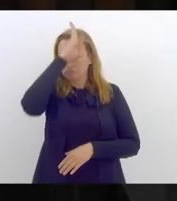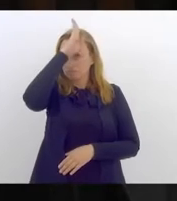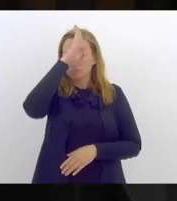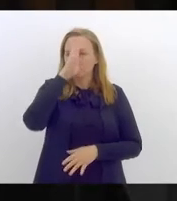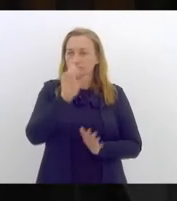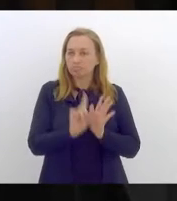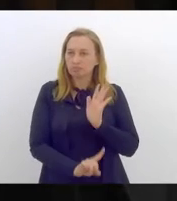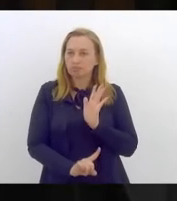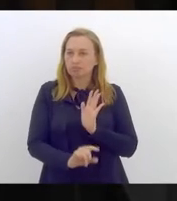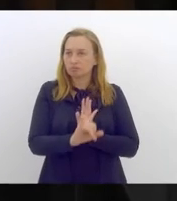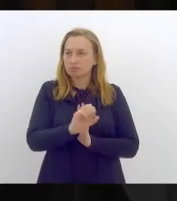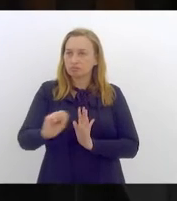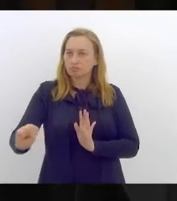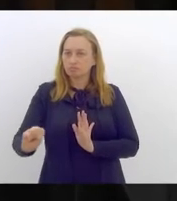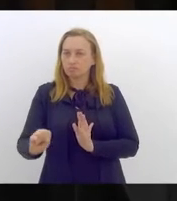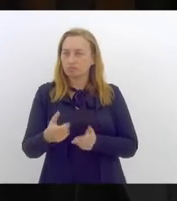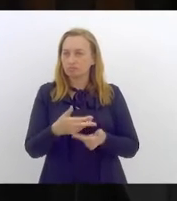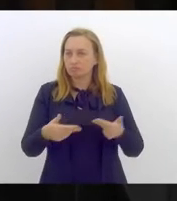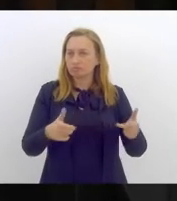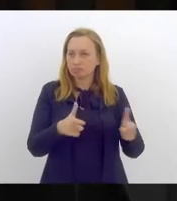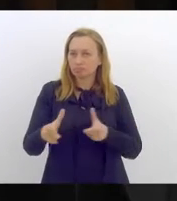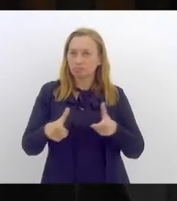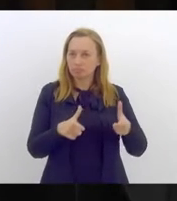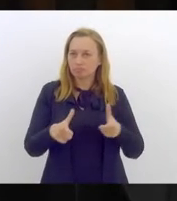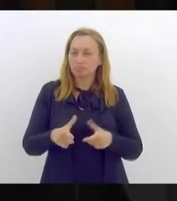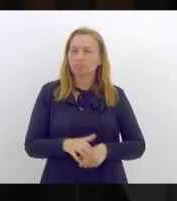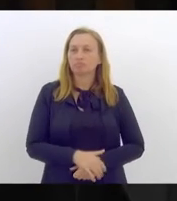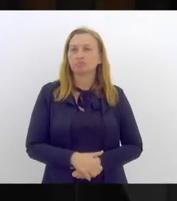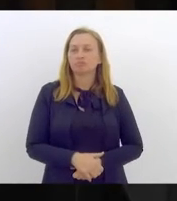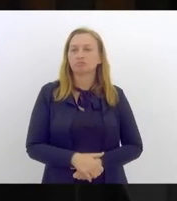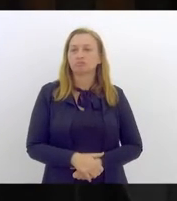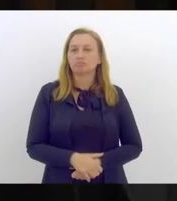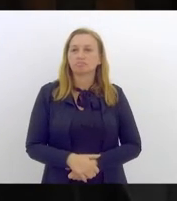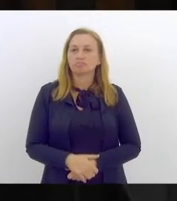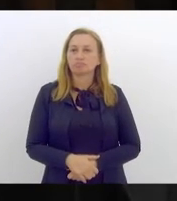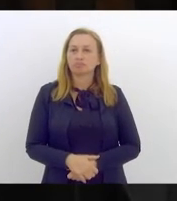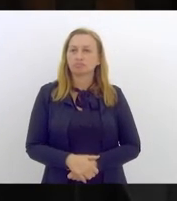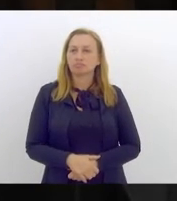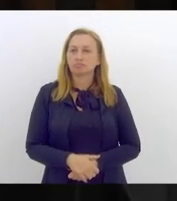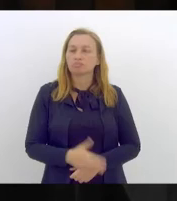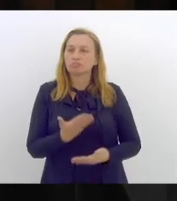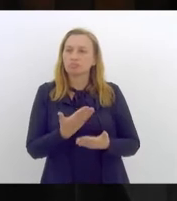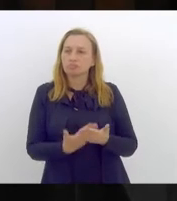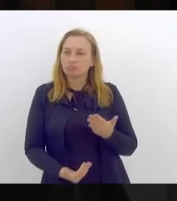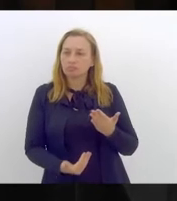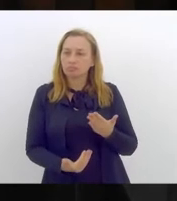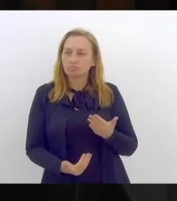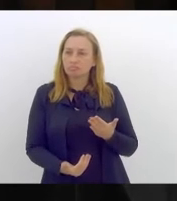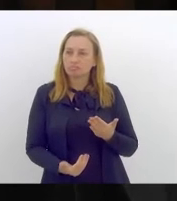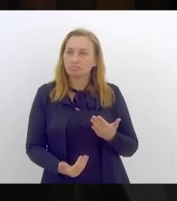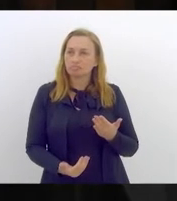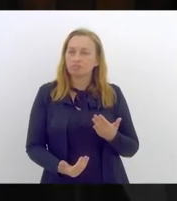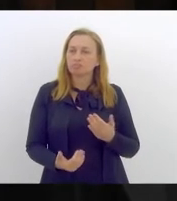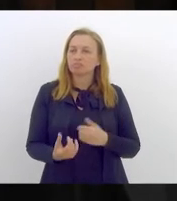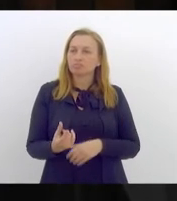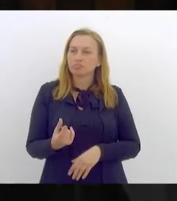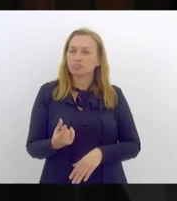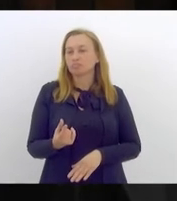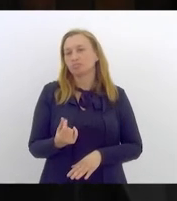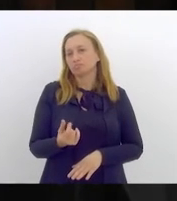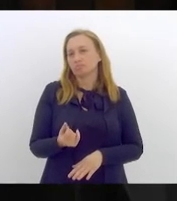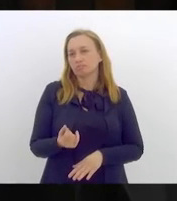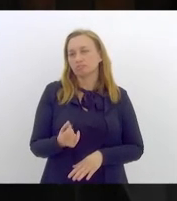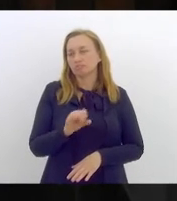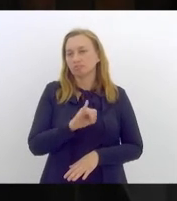ICMS de vários itens. Essa receita, essa queda de receita com o ICMS, se